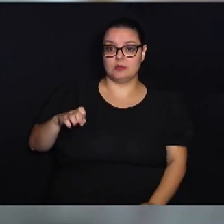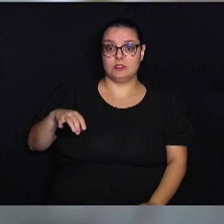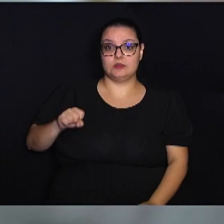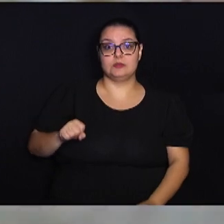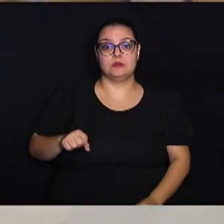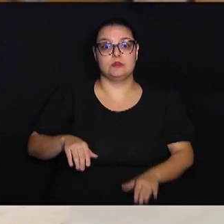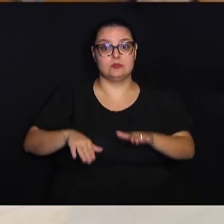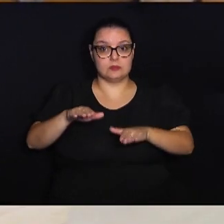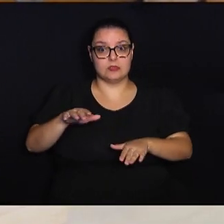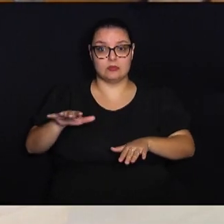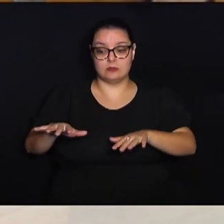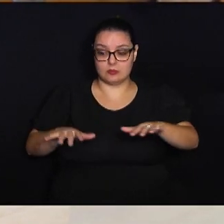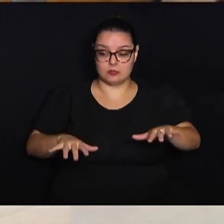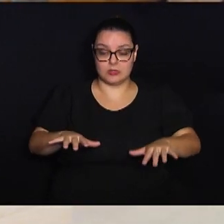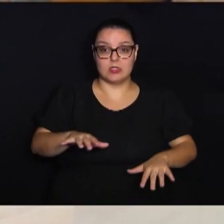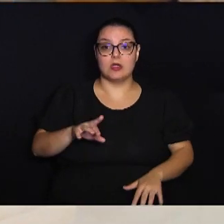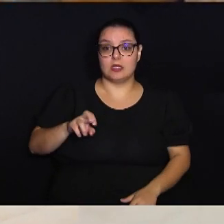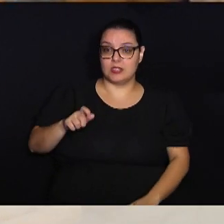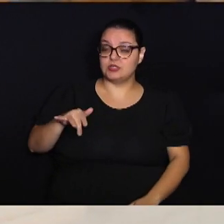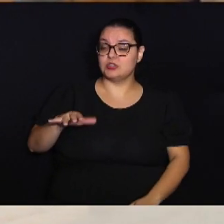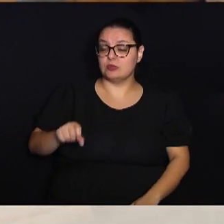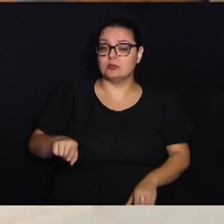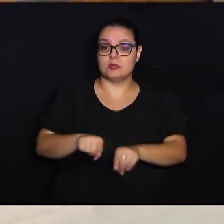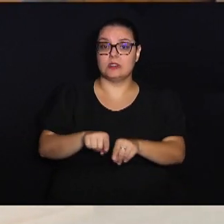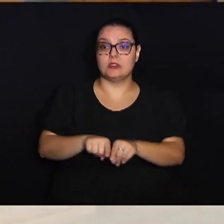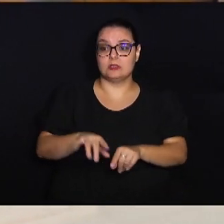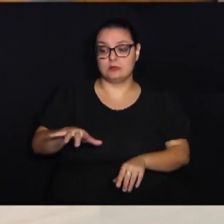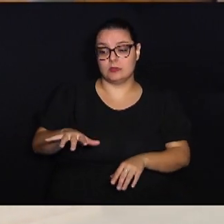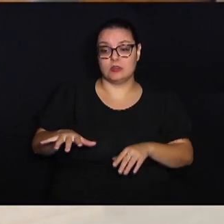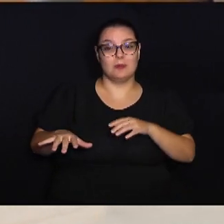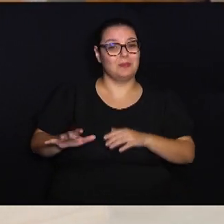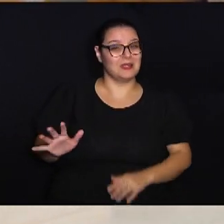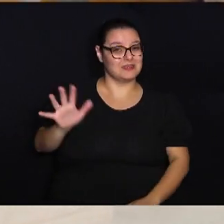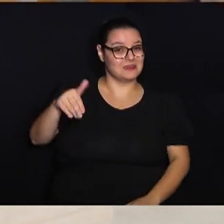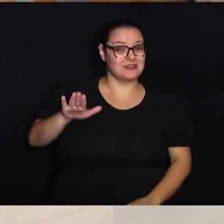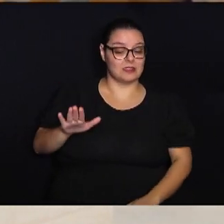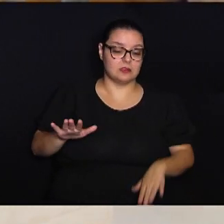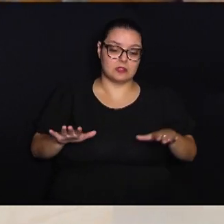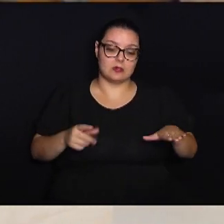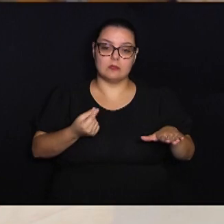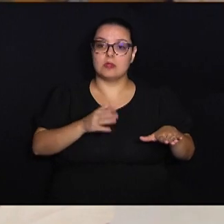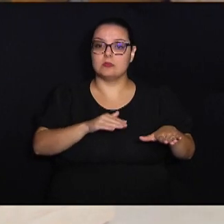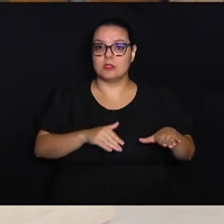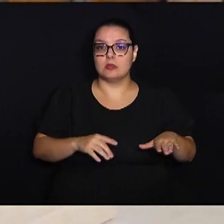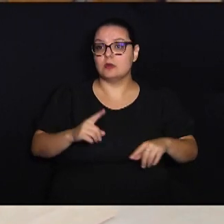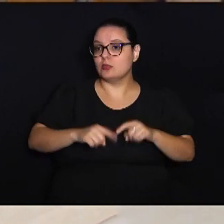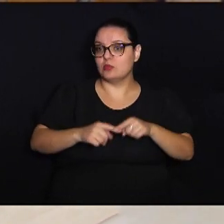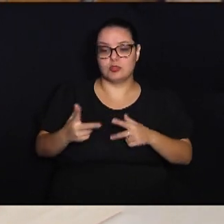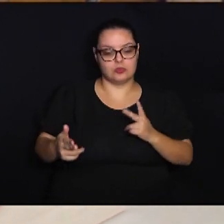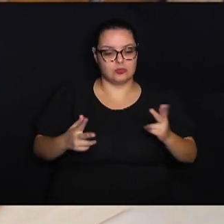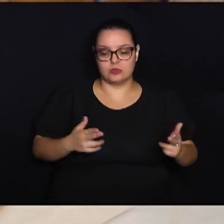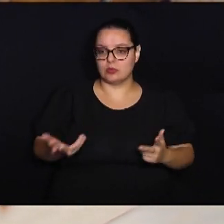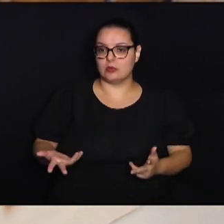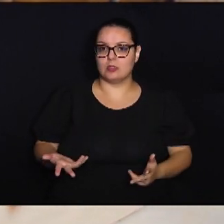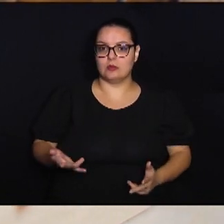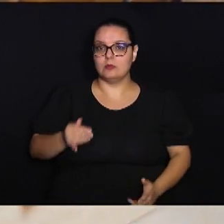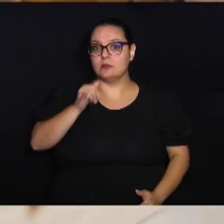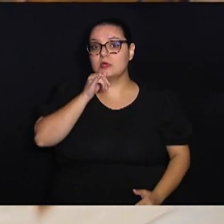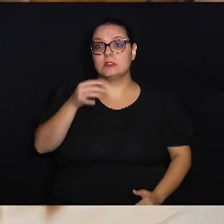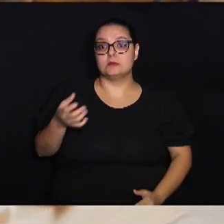motivos, para parte dos investidores, aplicar o dólar fora do Brasil está mais atrativo. Então, que fatores